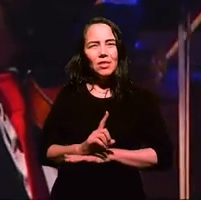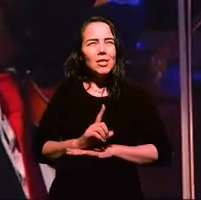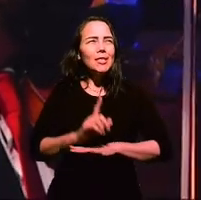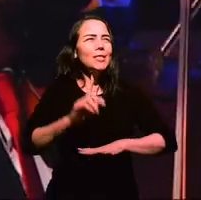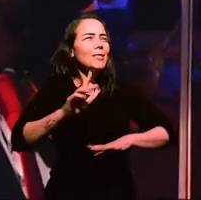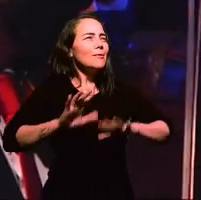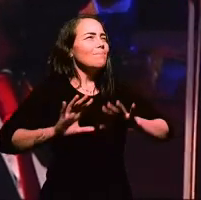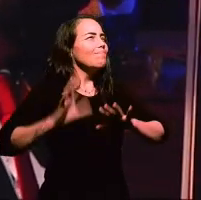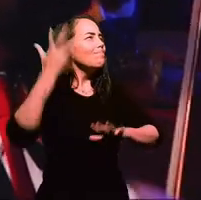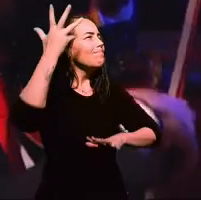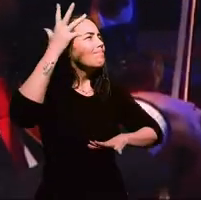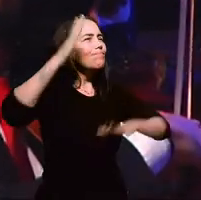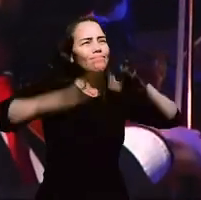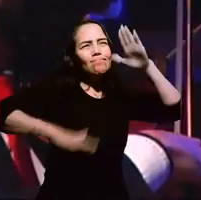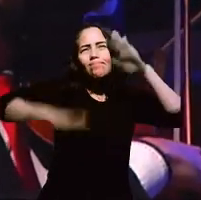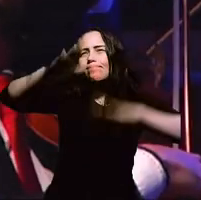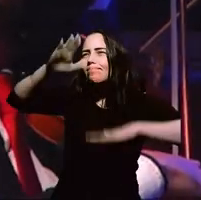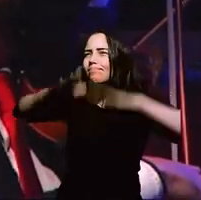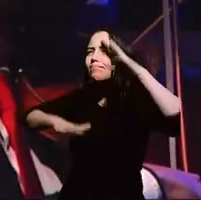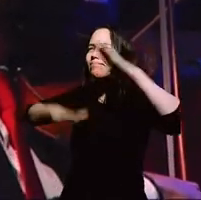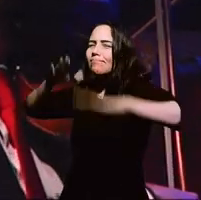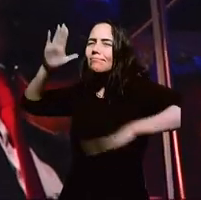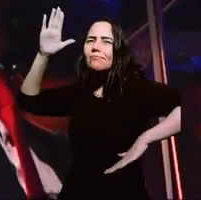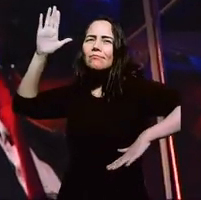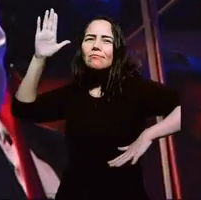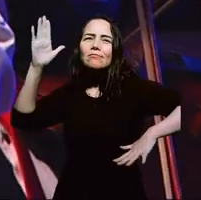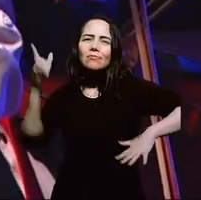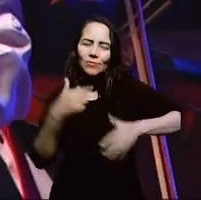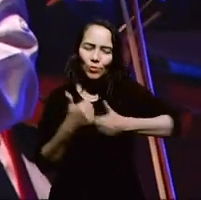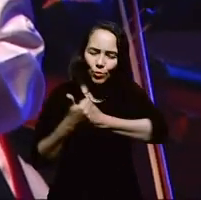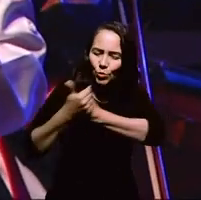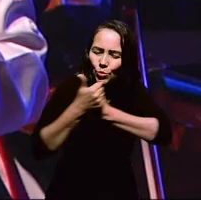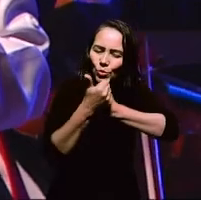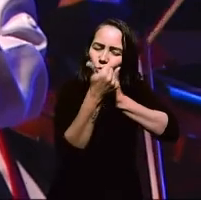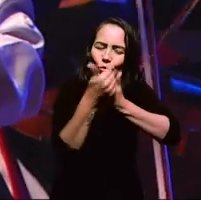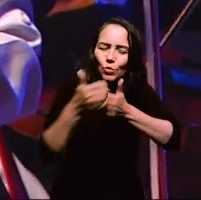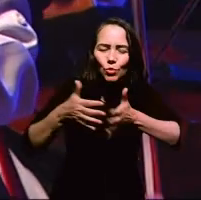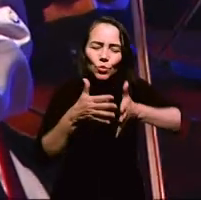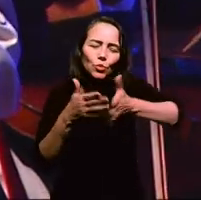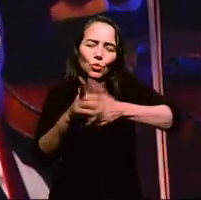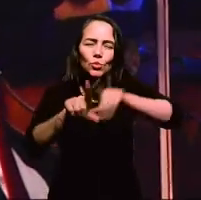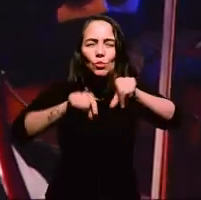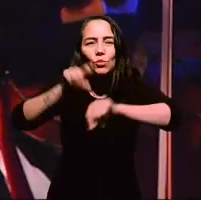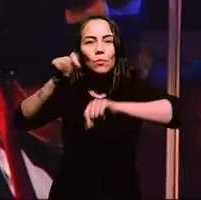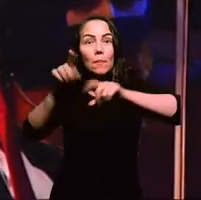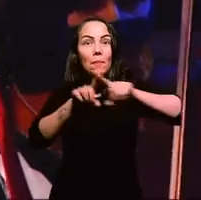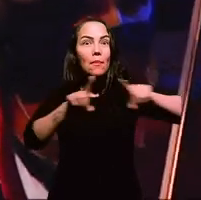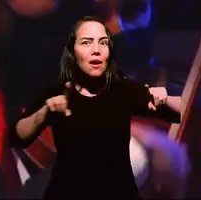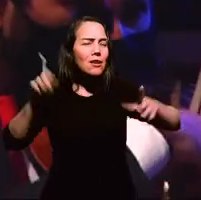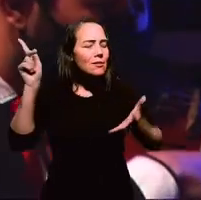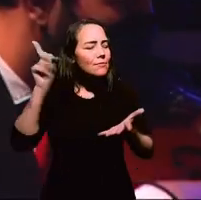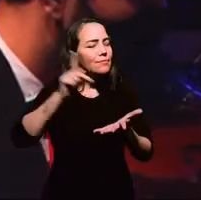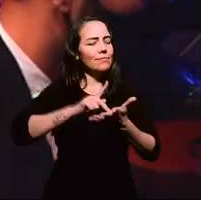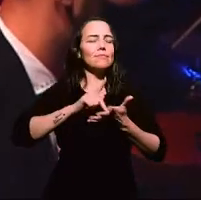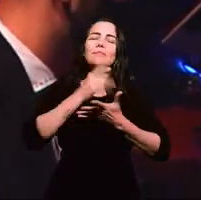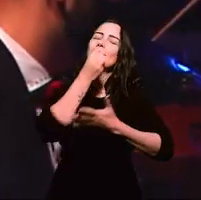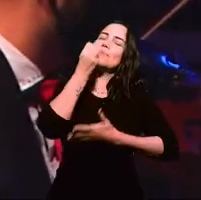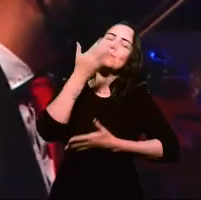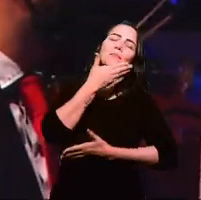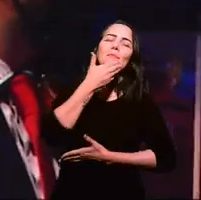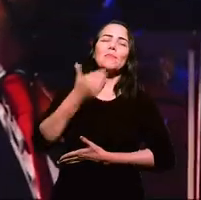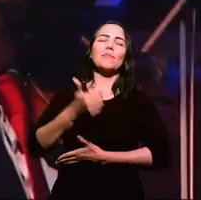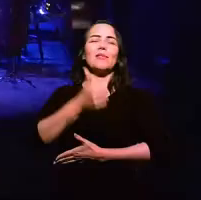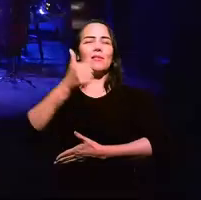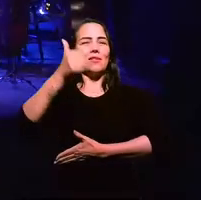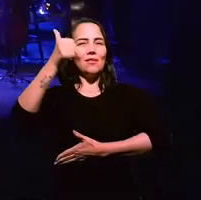Altos e baixos nos conduzem e guiam nossos caminhos, mas com a certeza de que o bem e o melhor